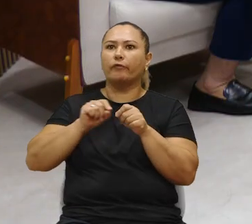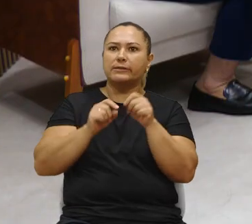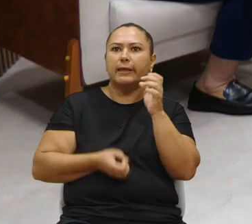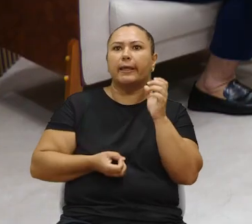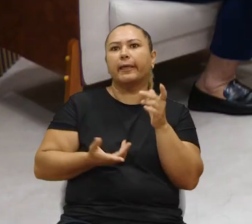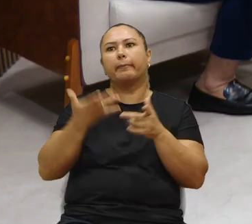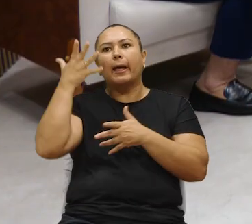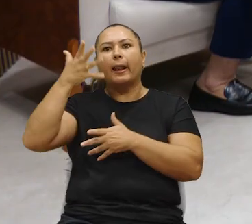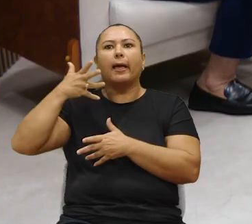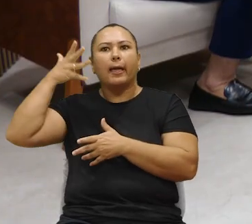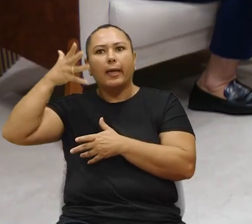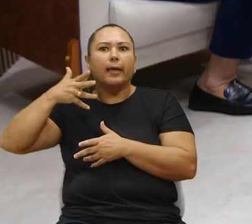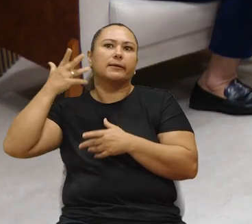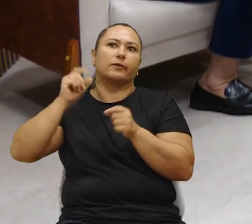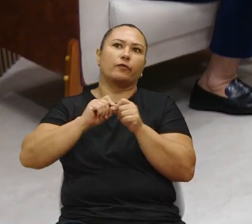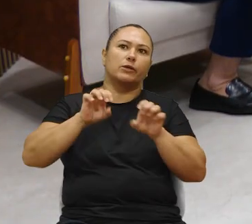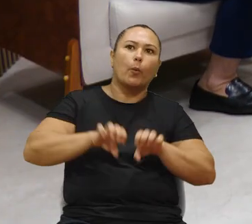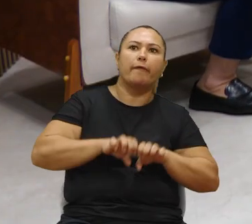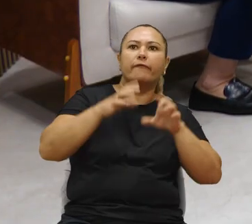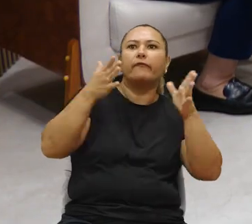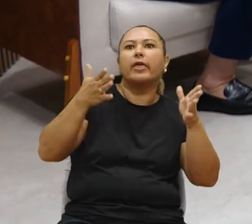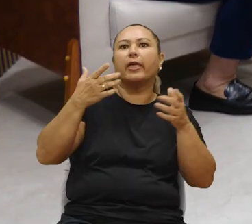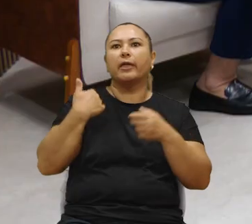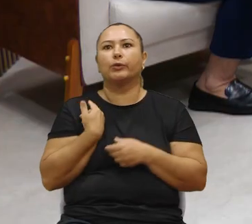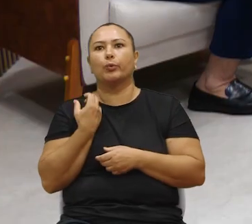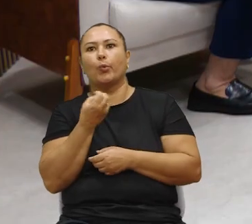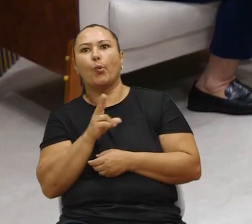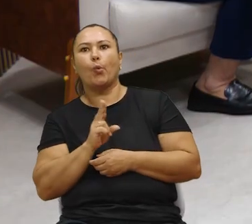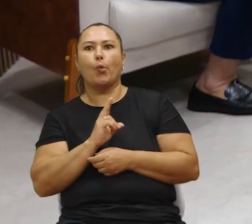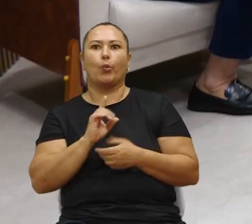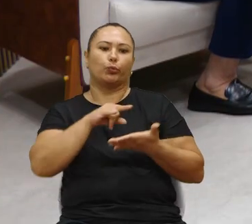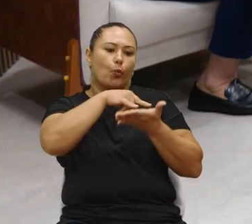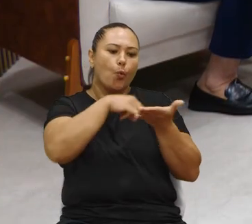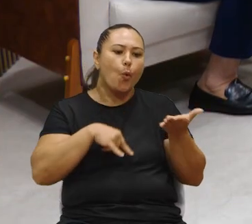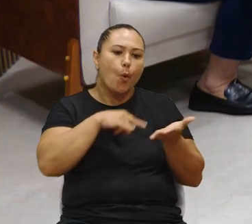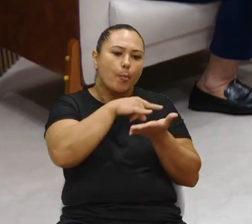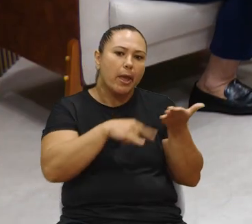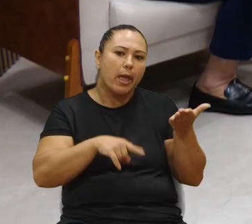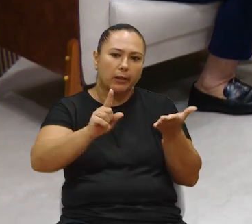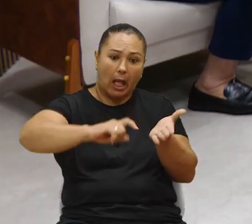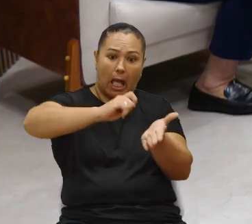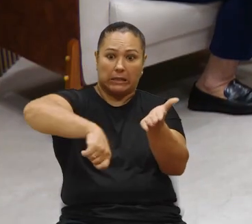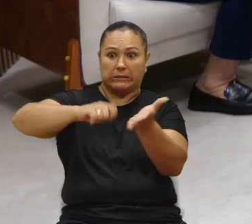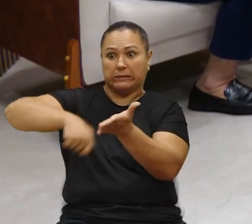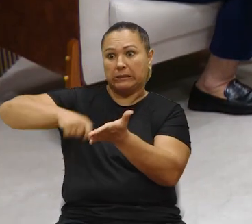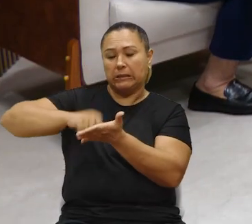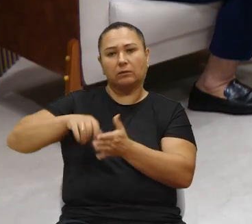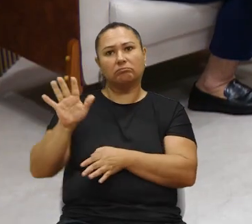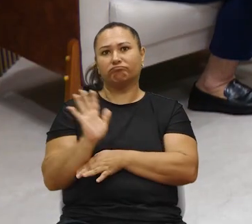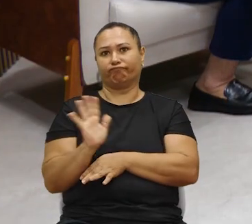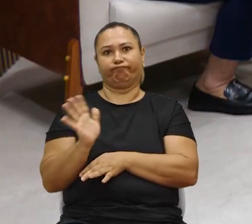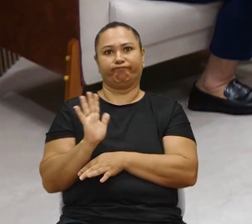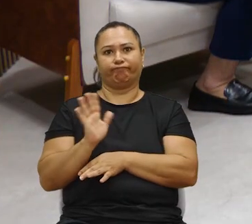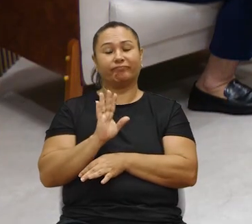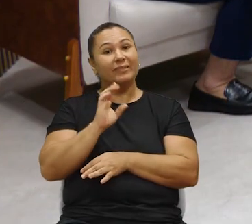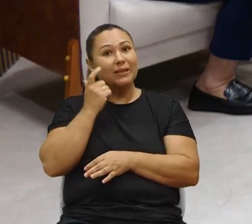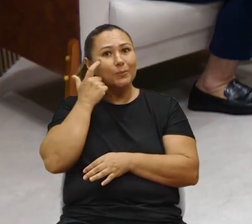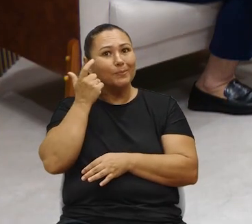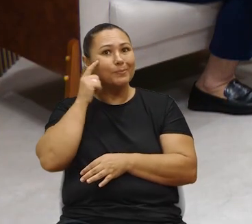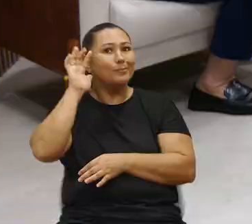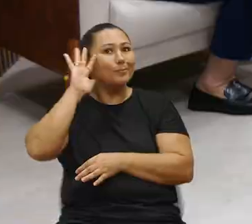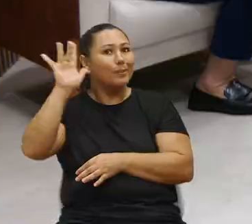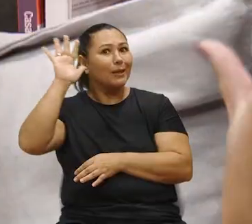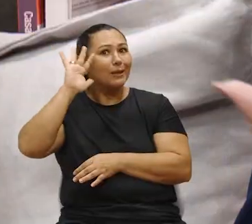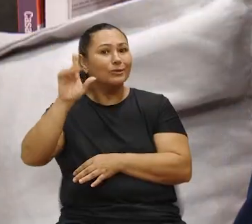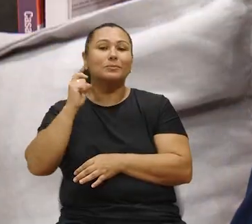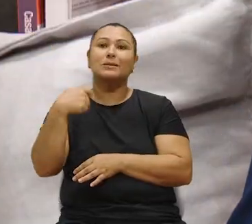eu vou fazer uma norma, vou fazer uma palestra, ou vou fazer um evento, ou vou documentar para cumprir. Não. Eu acredito